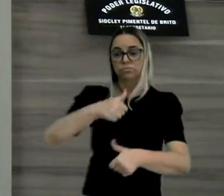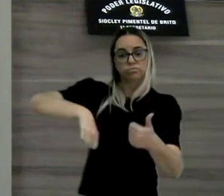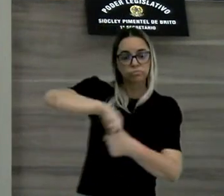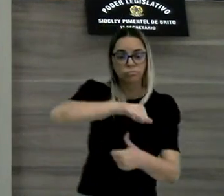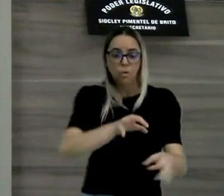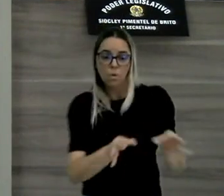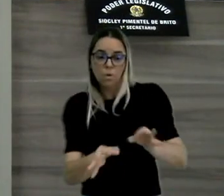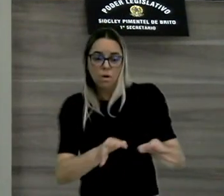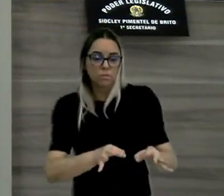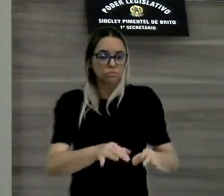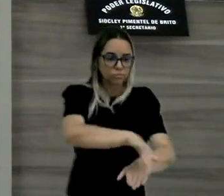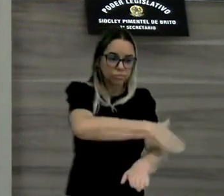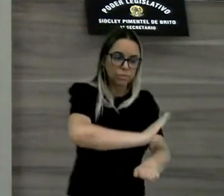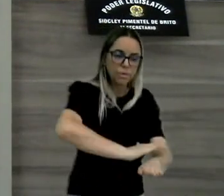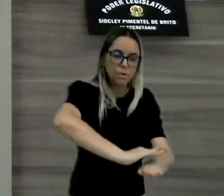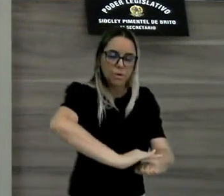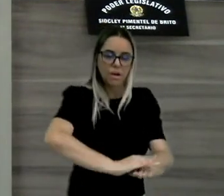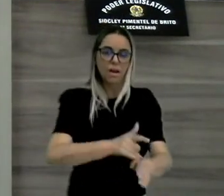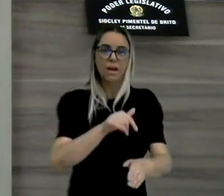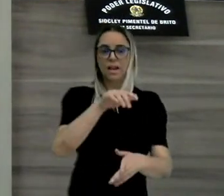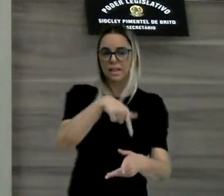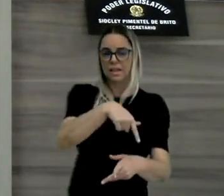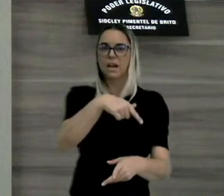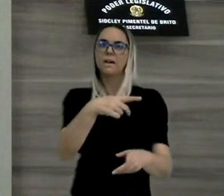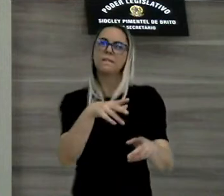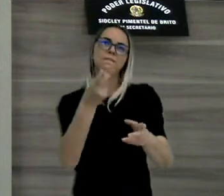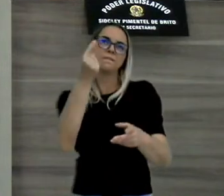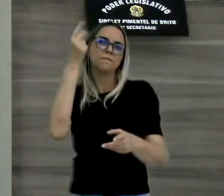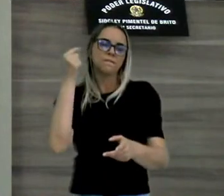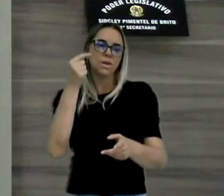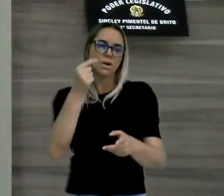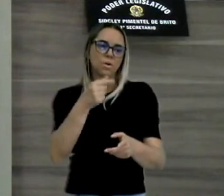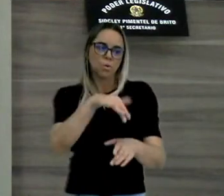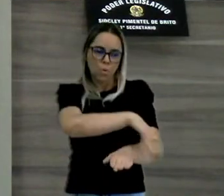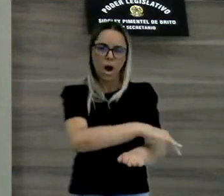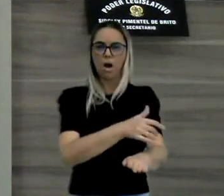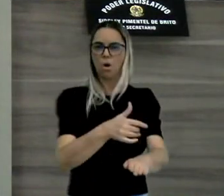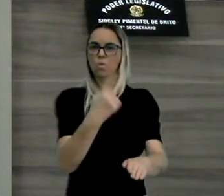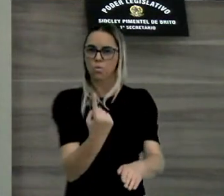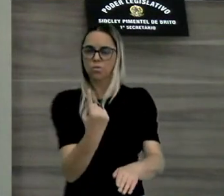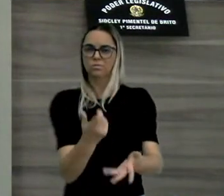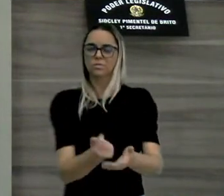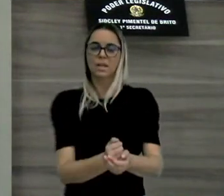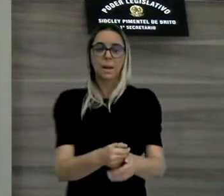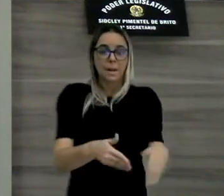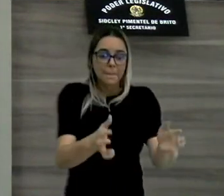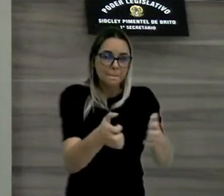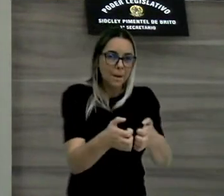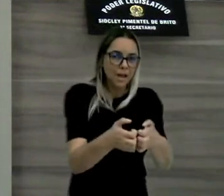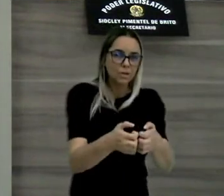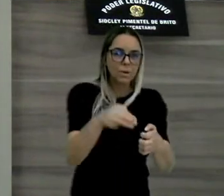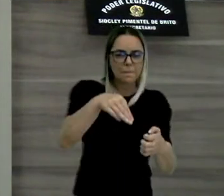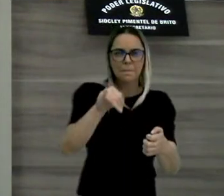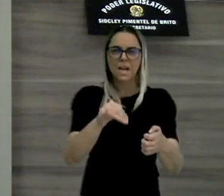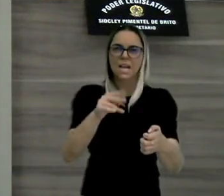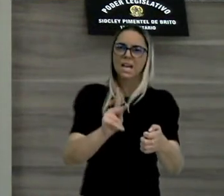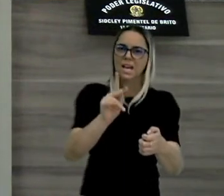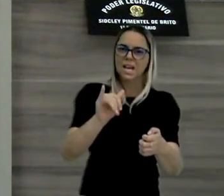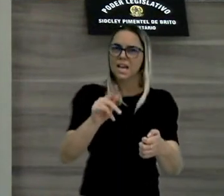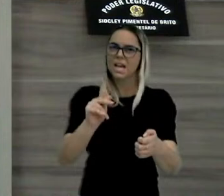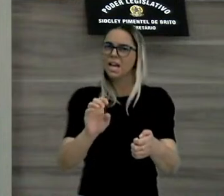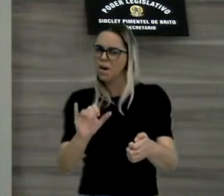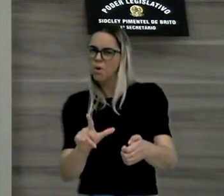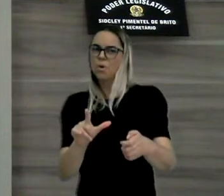Avenida Professora Nilda vala Mota Rua 1 precisamente no trecho entre MQ e o bairro